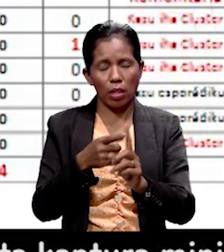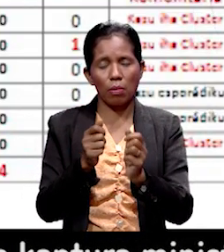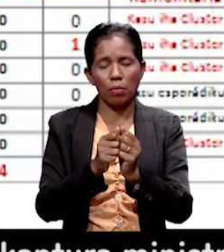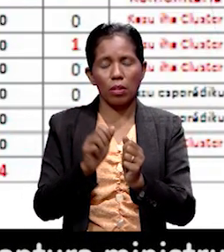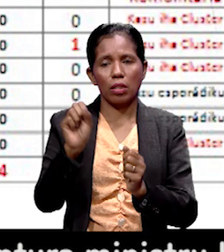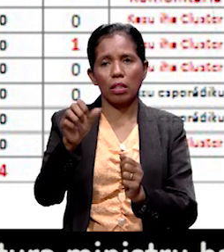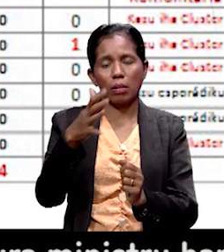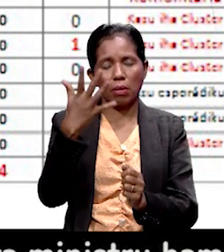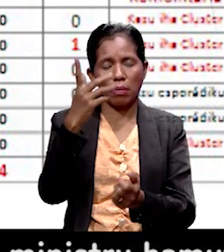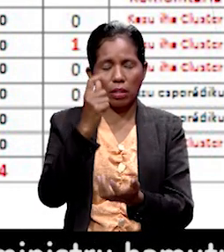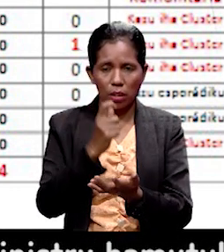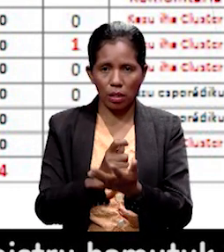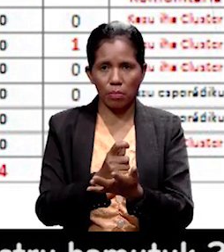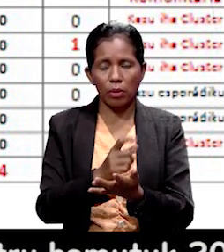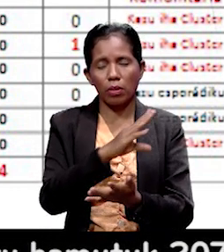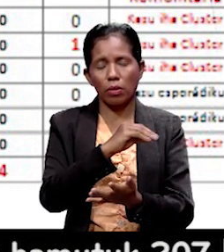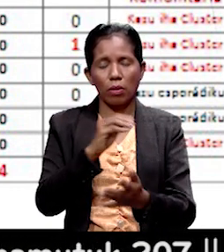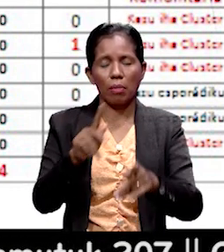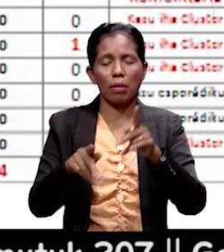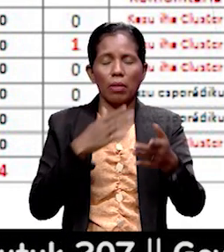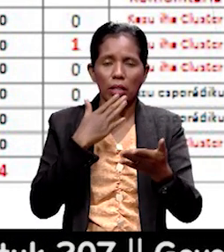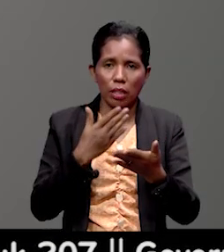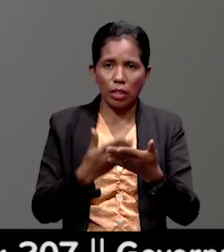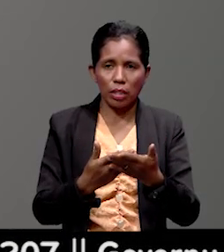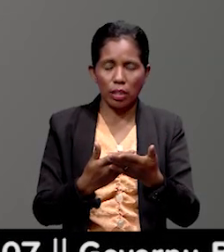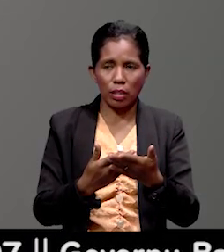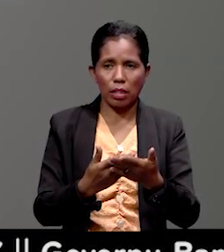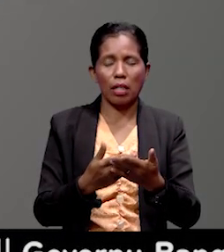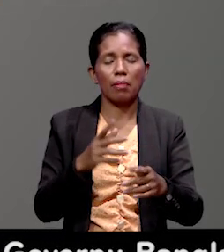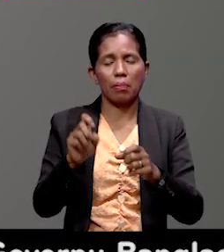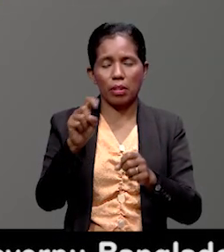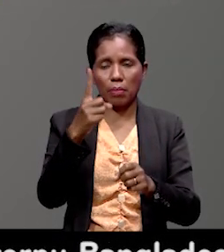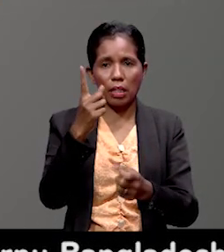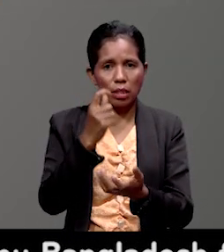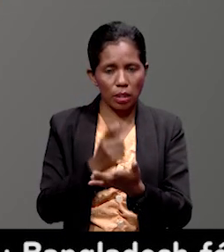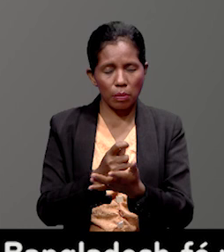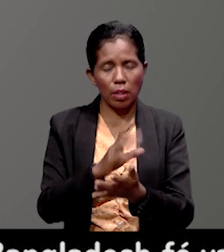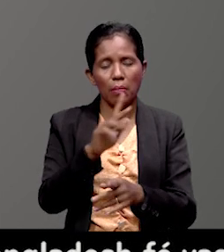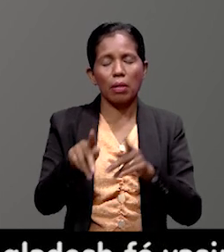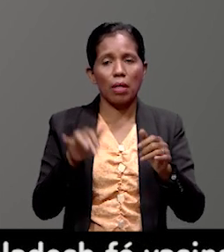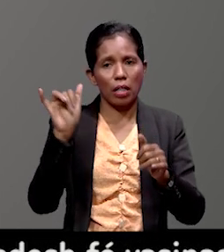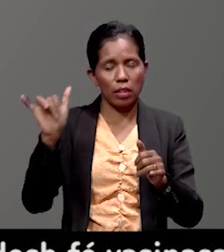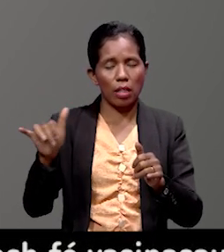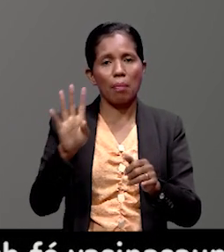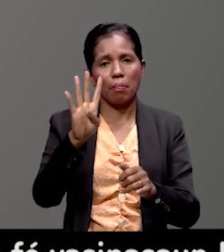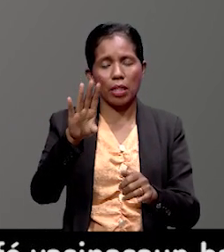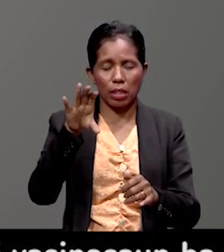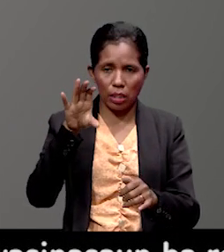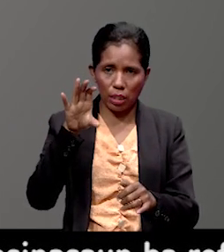sanulu resing lima liu, caso recuperado rihun sanulu resing ida, caso ativo rihun hat resing,